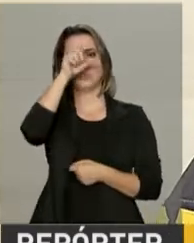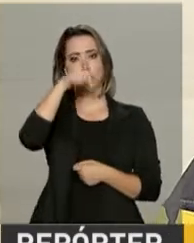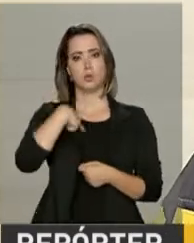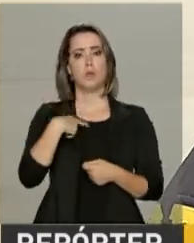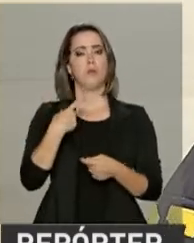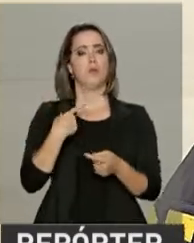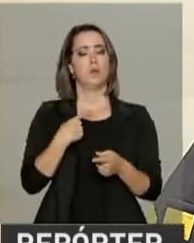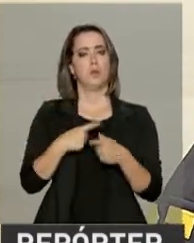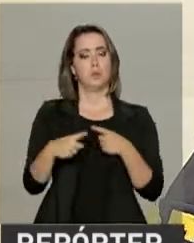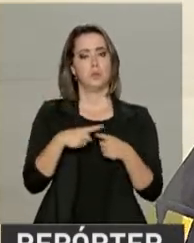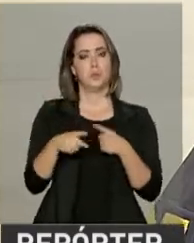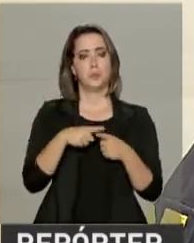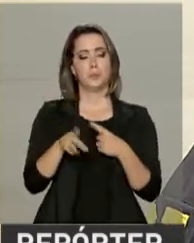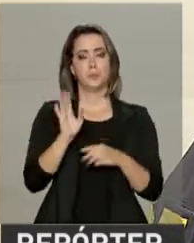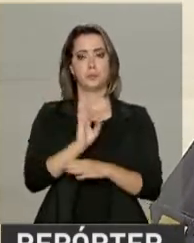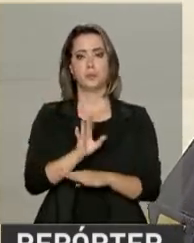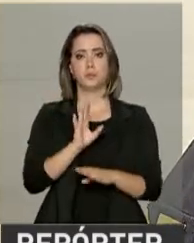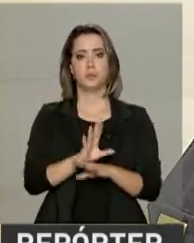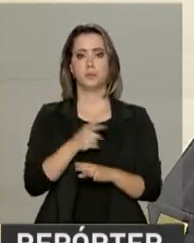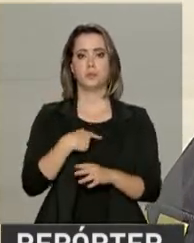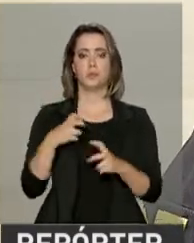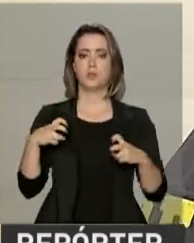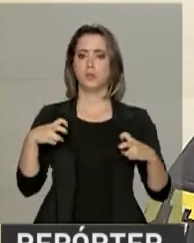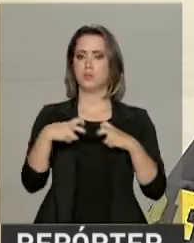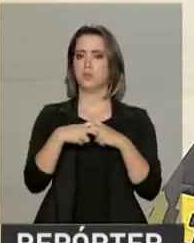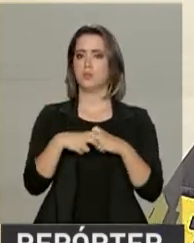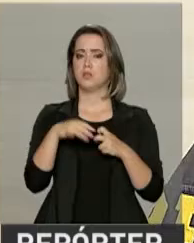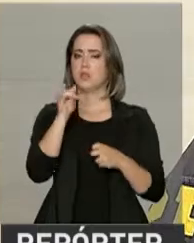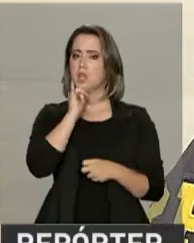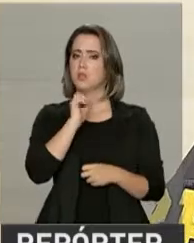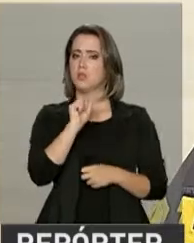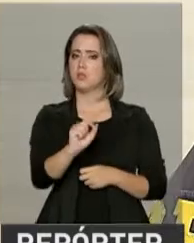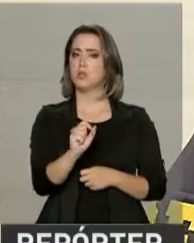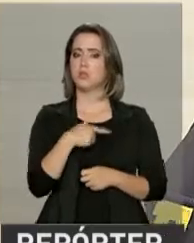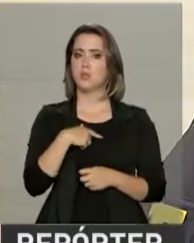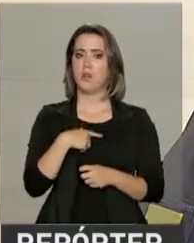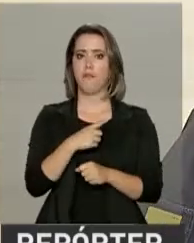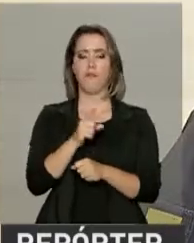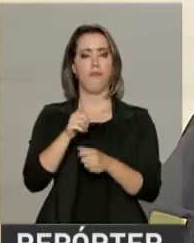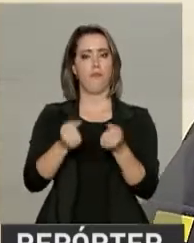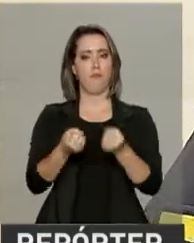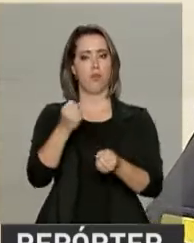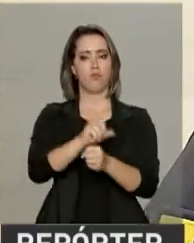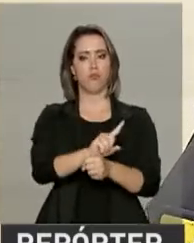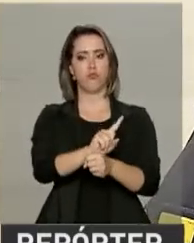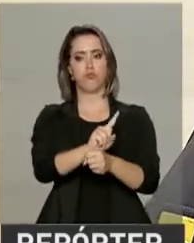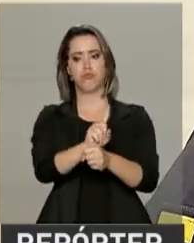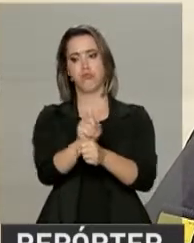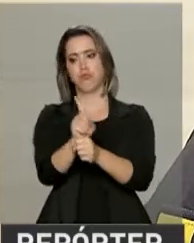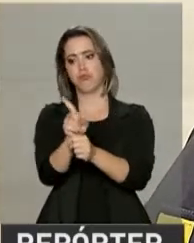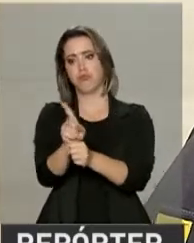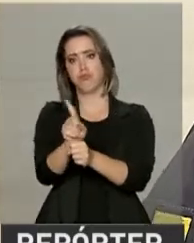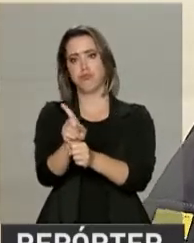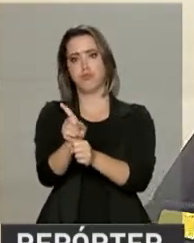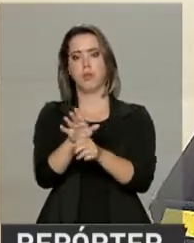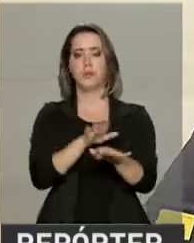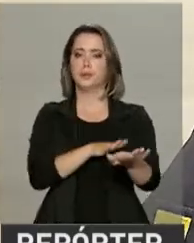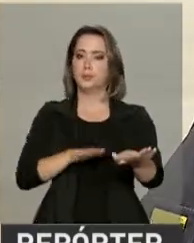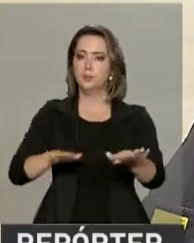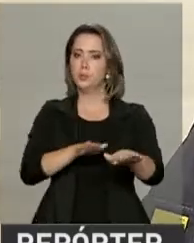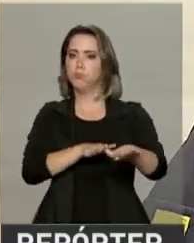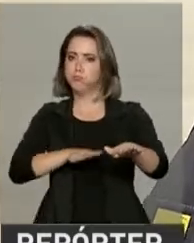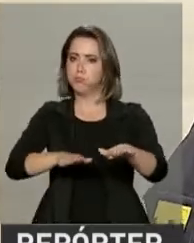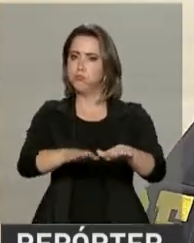central ações que colaboram para a ocorrência de acidentes mais graves como por exemplo o excesso de velocidade as ultrapassagens indevidas o